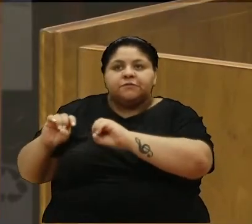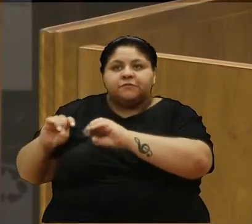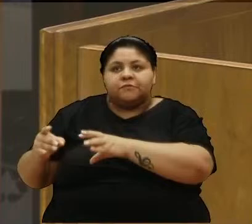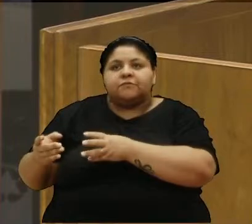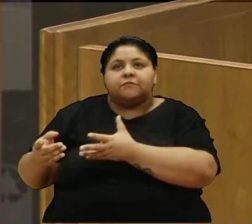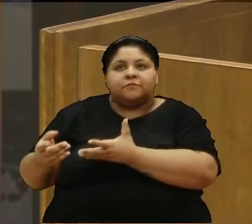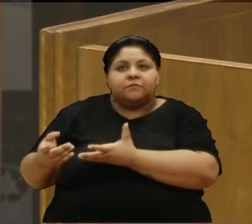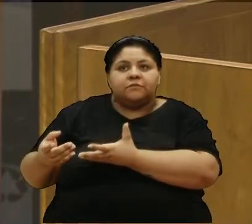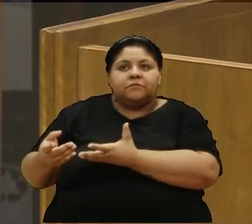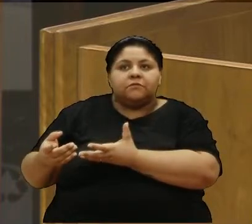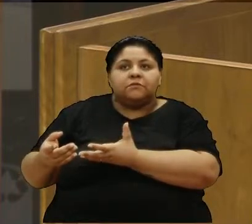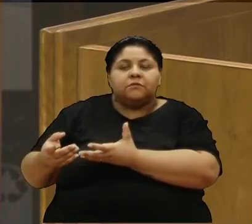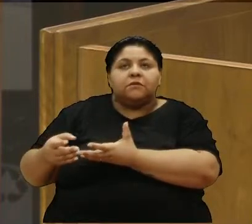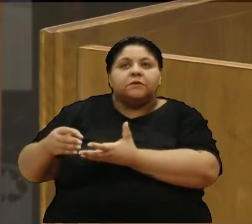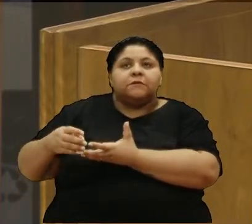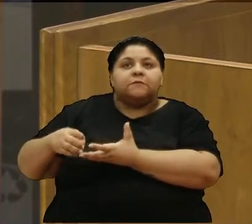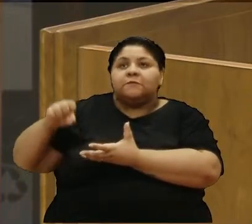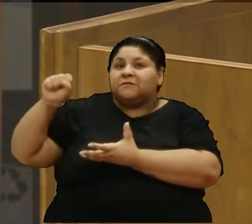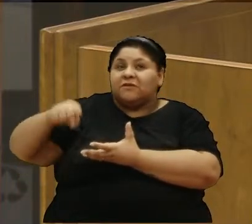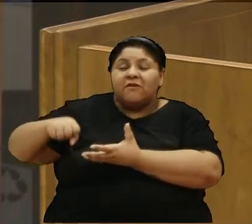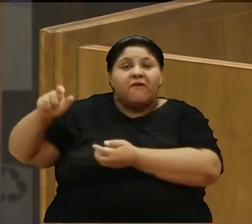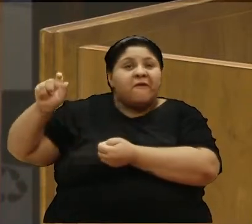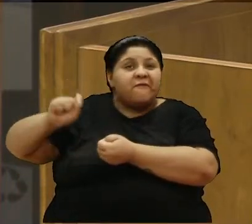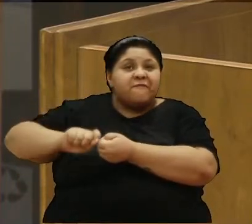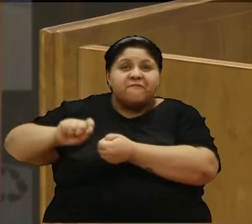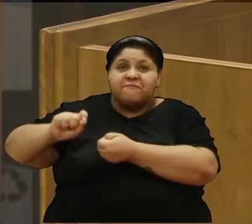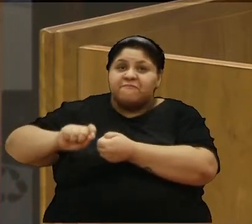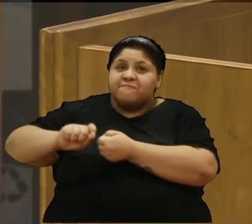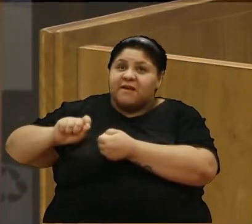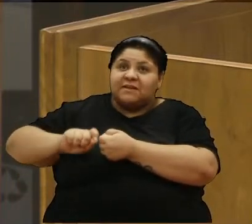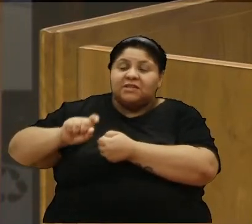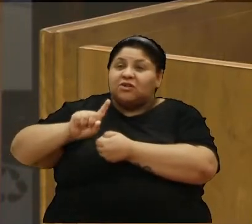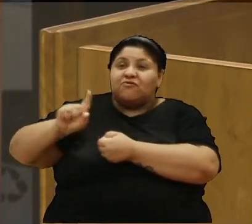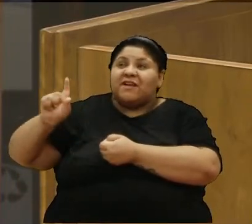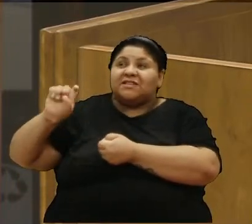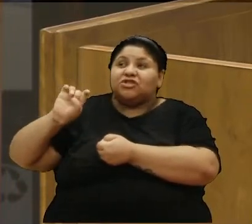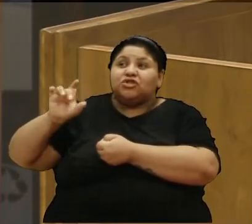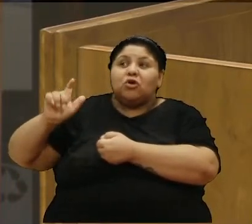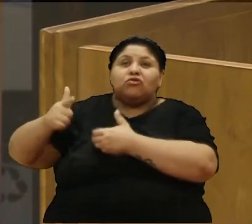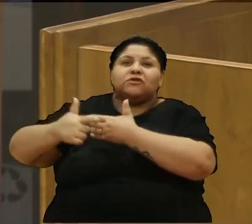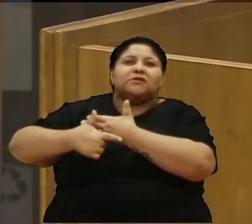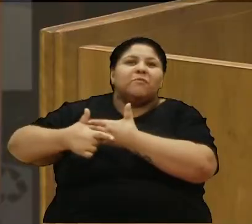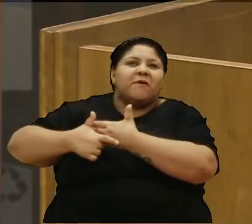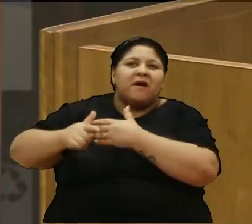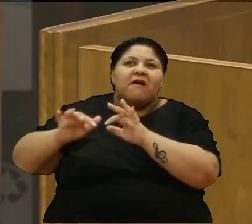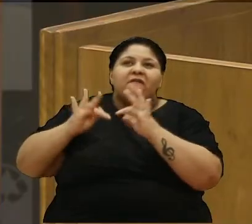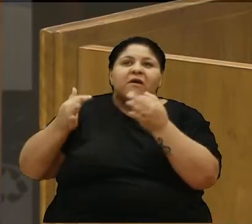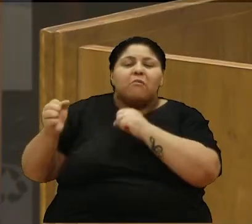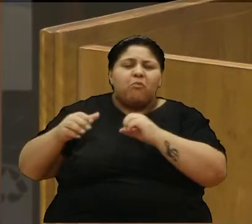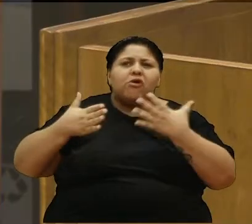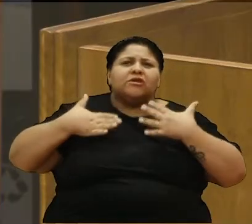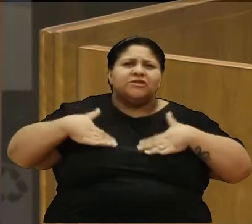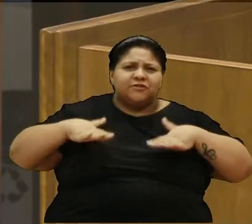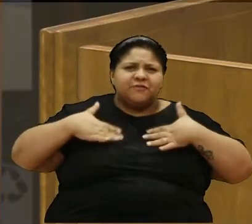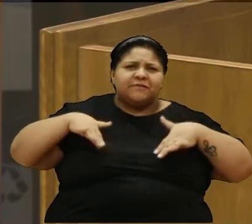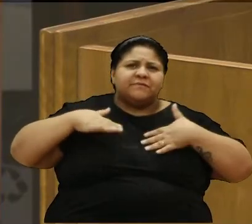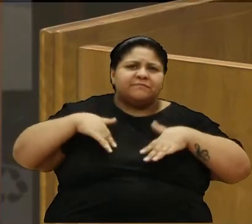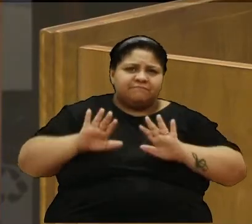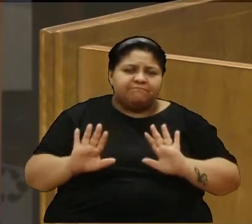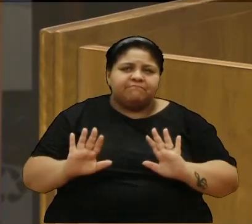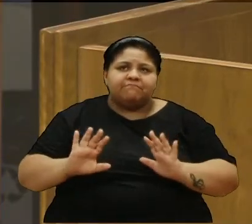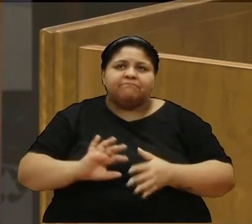são, sim, fazem muito além do que deveriam fazer. Então, a família pode ficar tranquila nesse